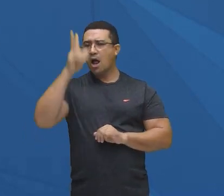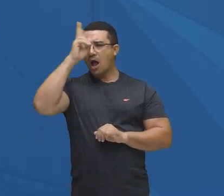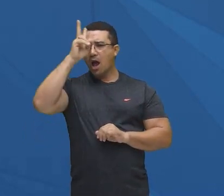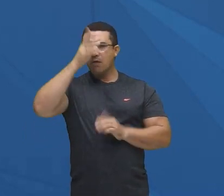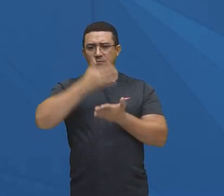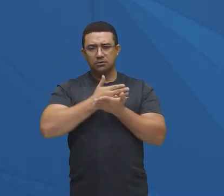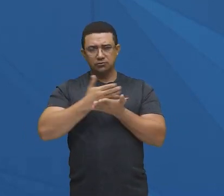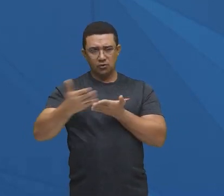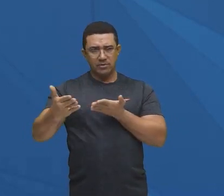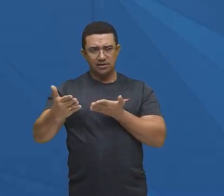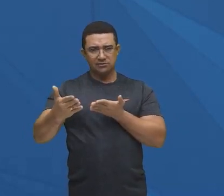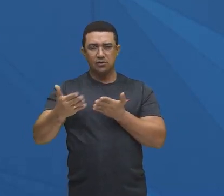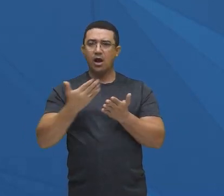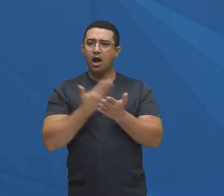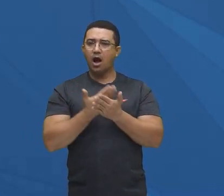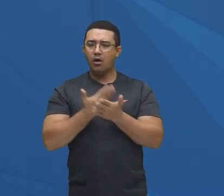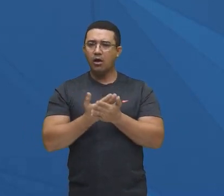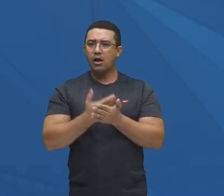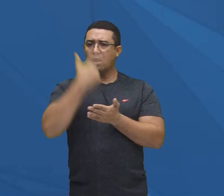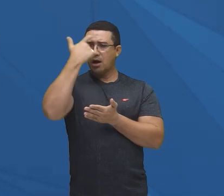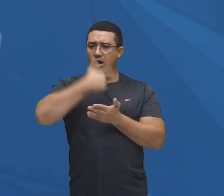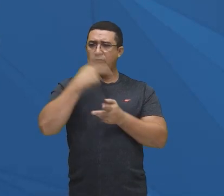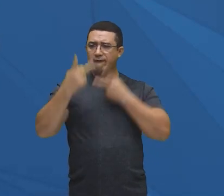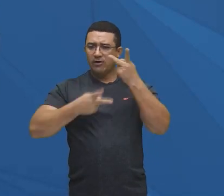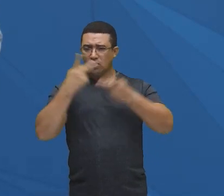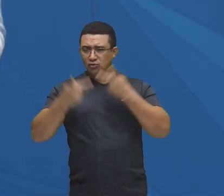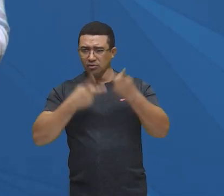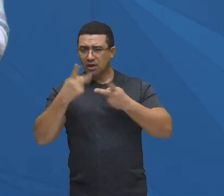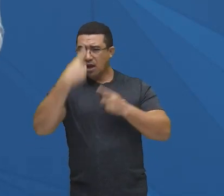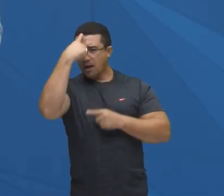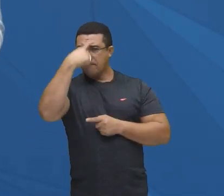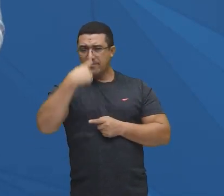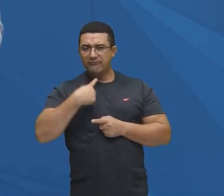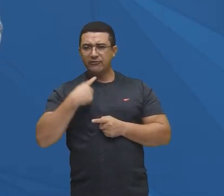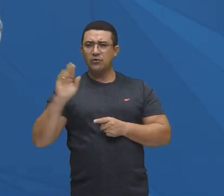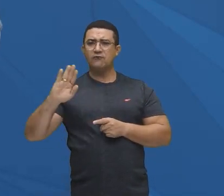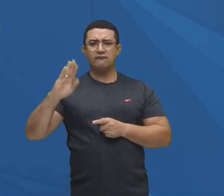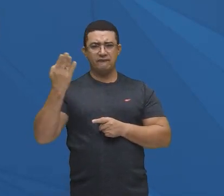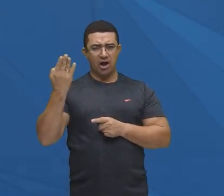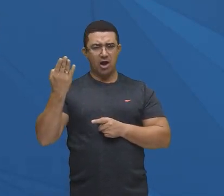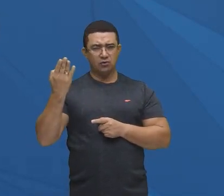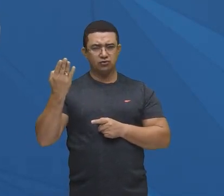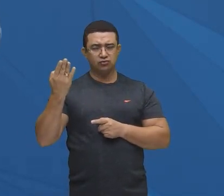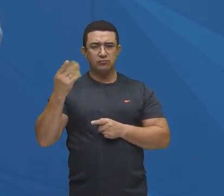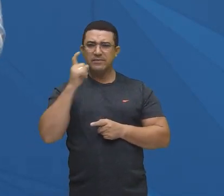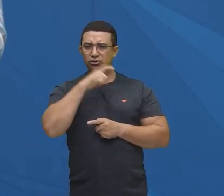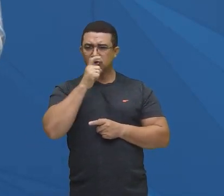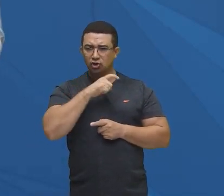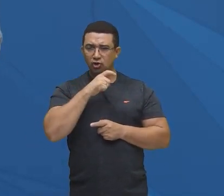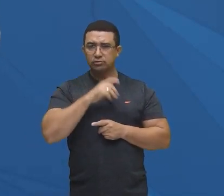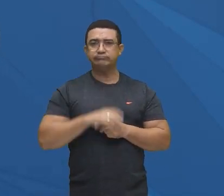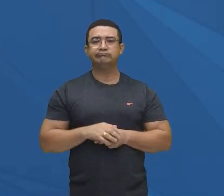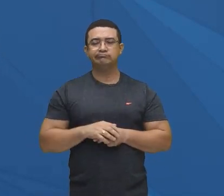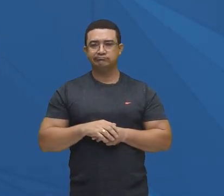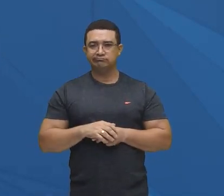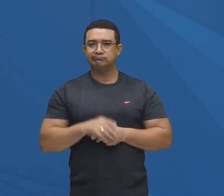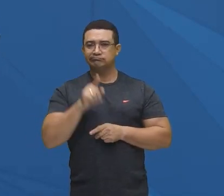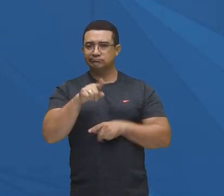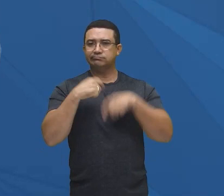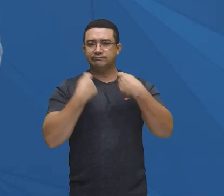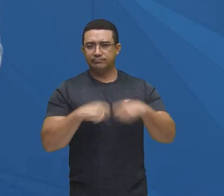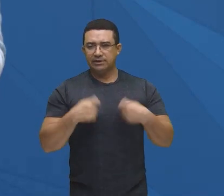sobre a utilização de perfis fakes? Então, sempre que você for utilizar, tenha bom senso e